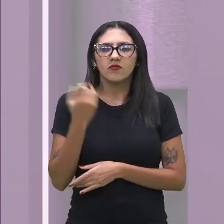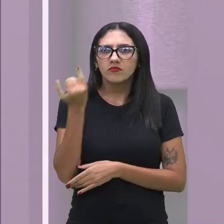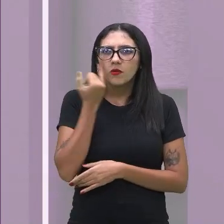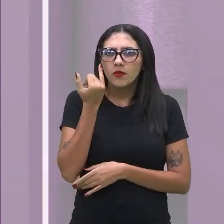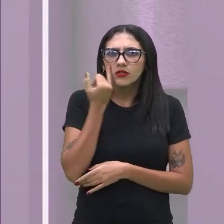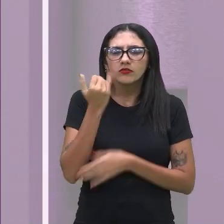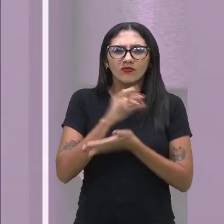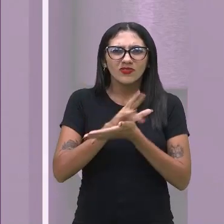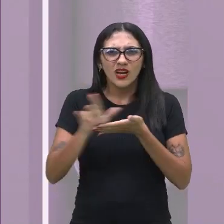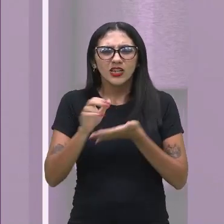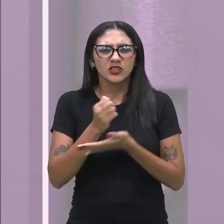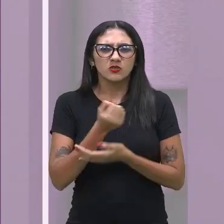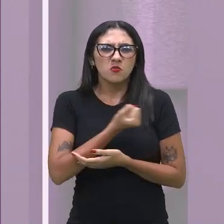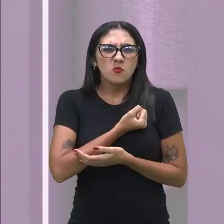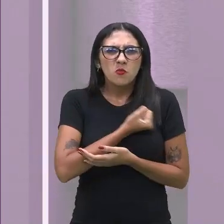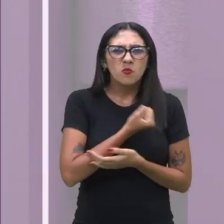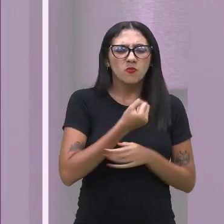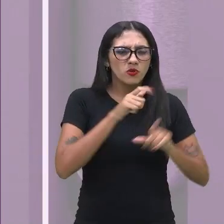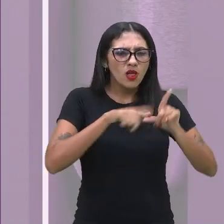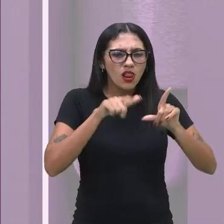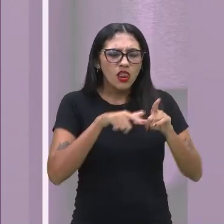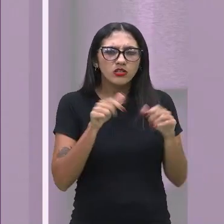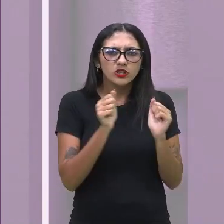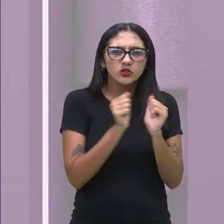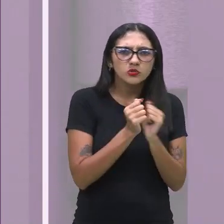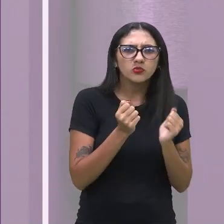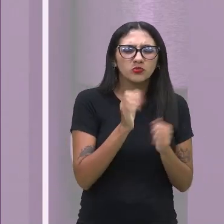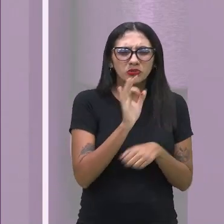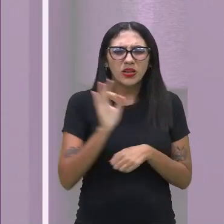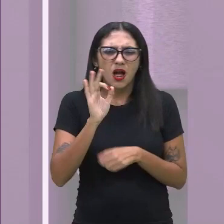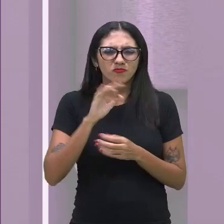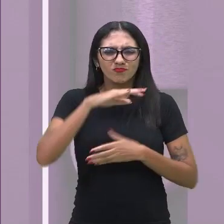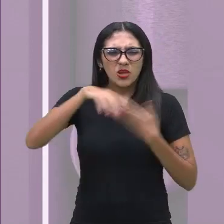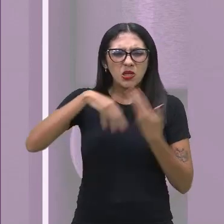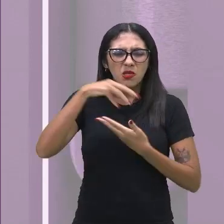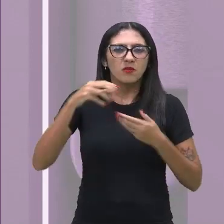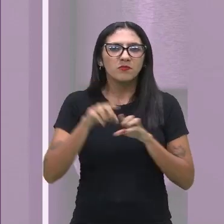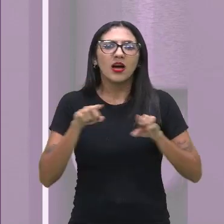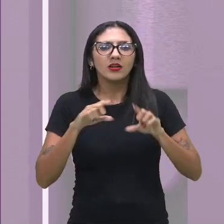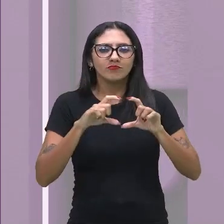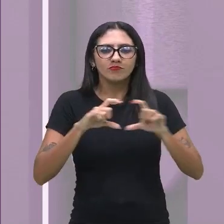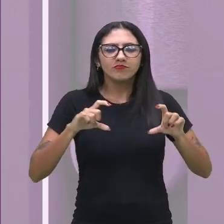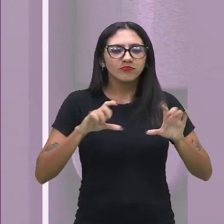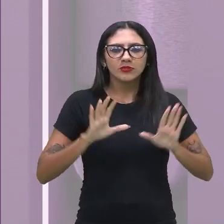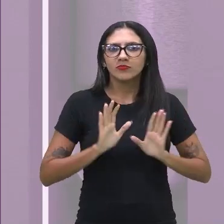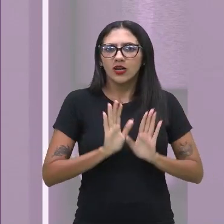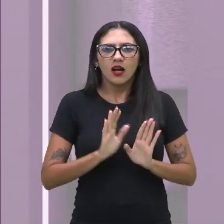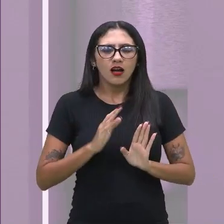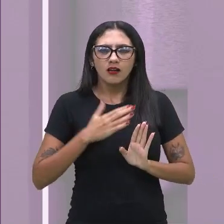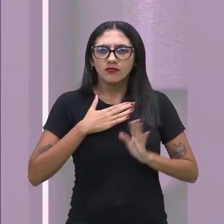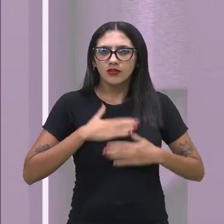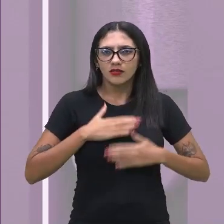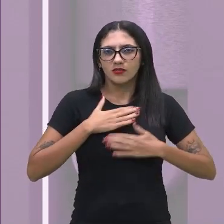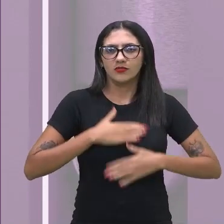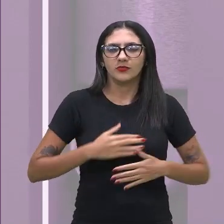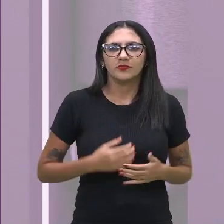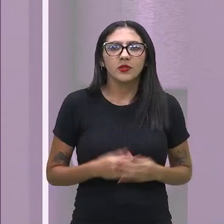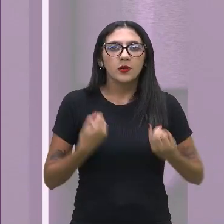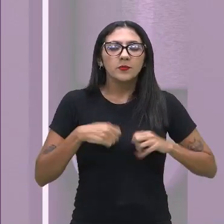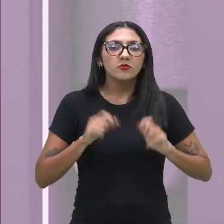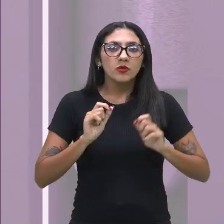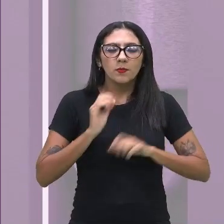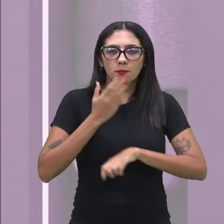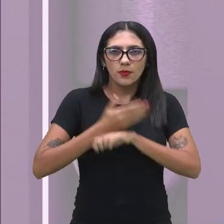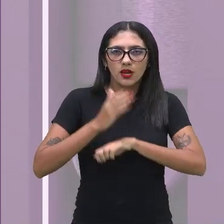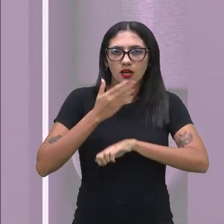aí número acompanhado de letra e grau misturado, mas nada de desesperar. o que se precisa?